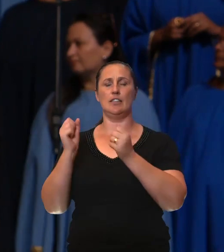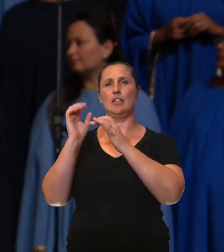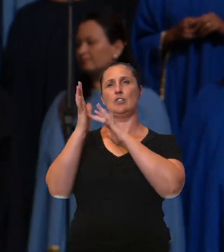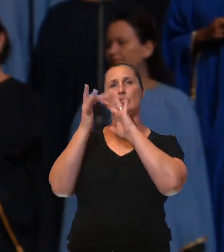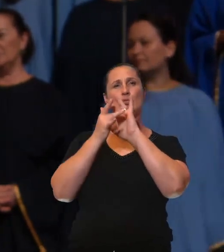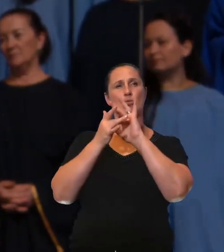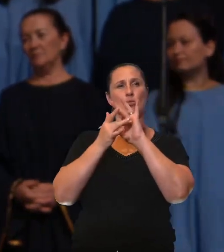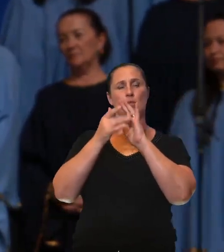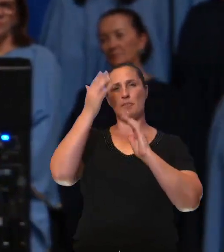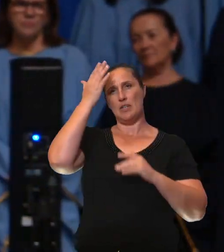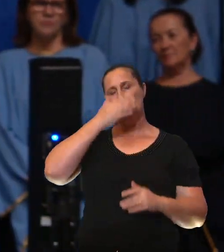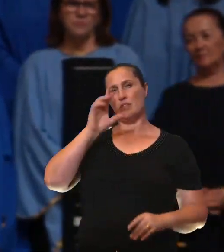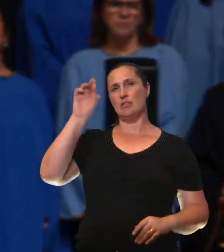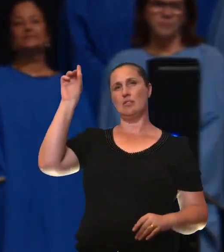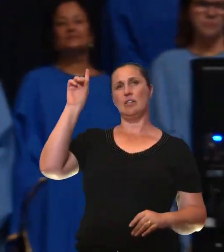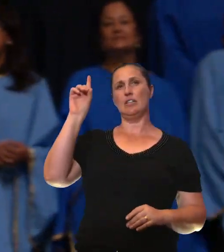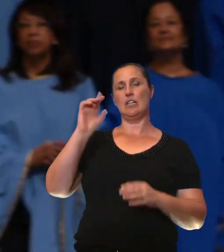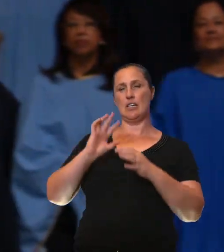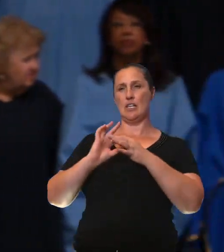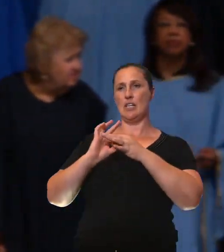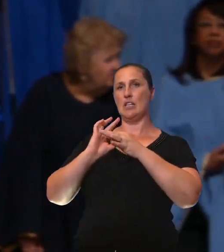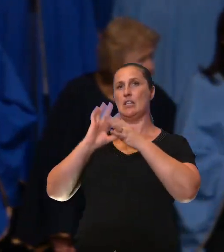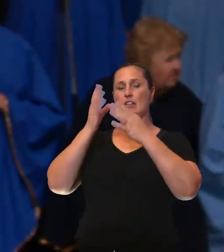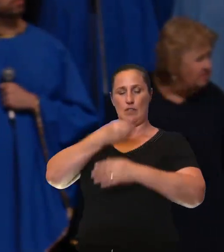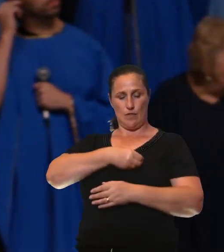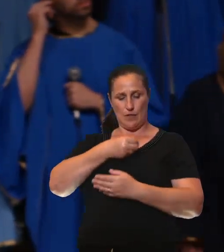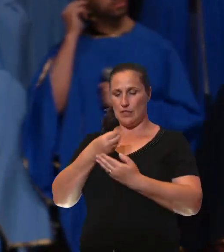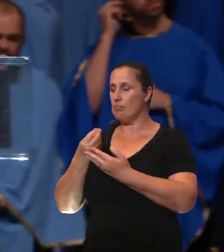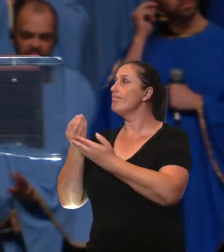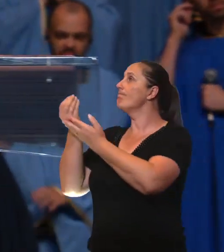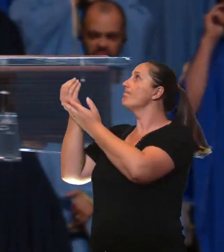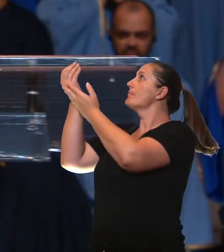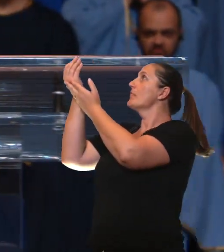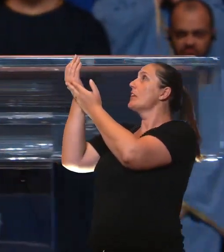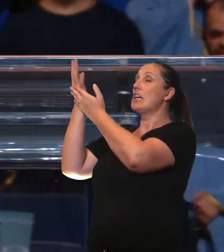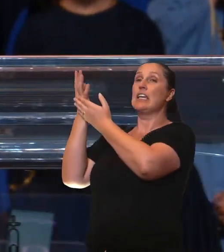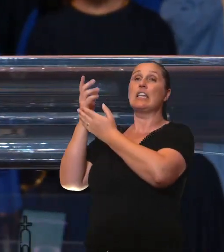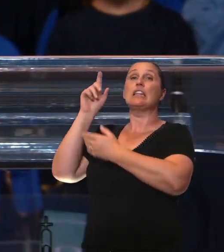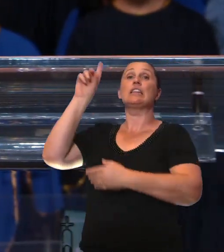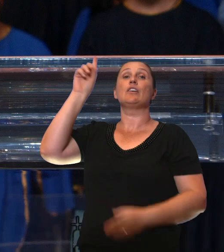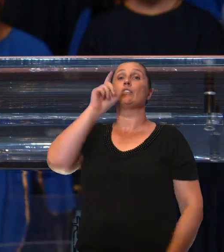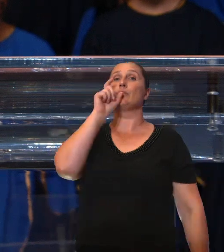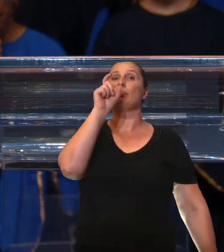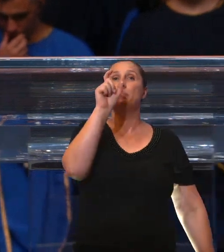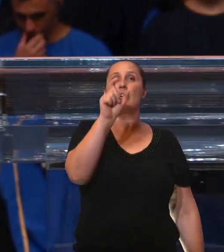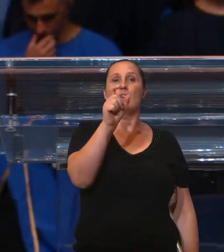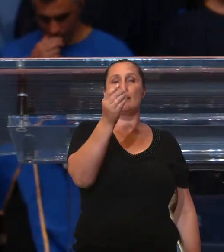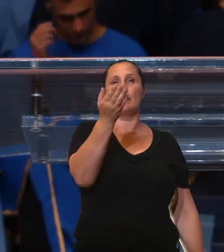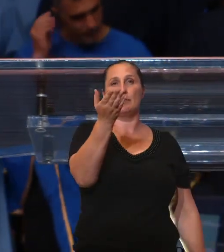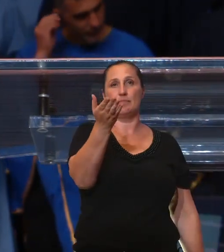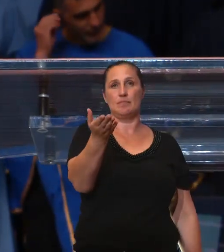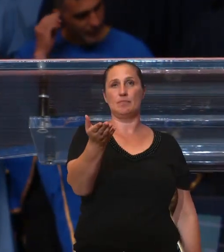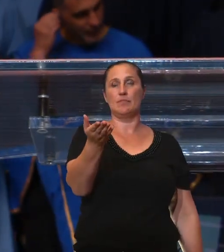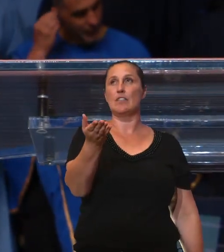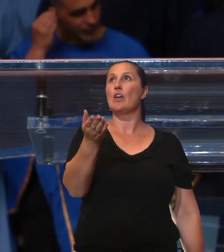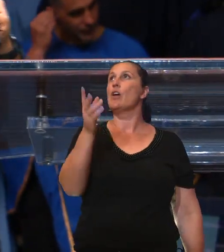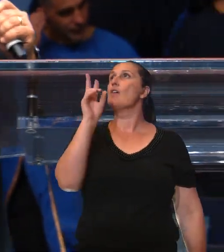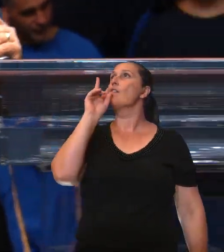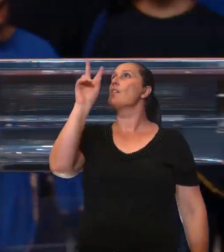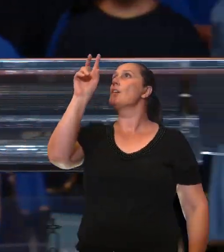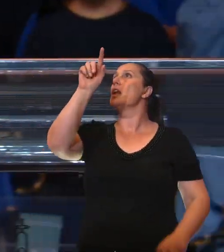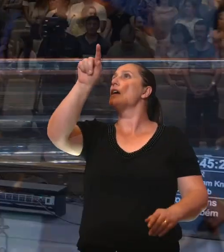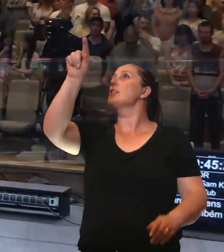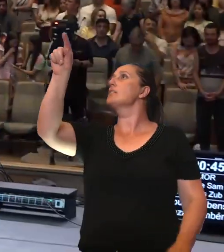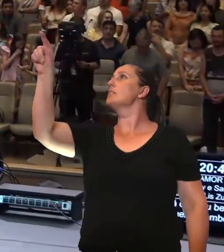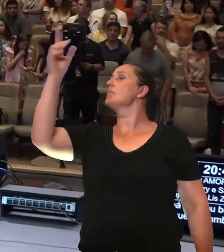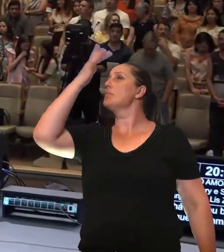Jesus, você quer entregar a sua vida para Jesus. Deus tem uma palavra para você. Eu vi algumas pessoas lá em cima, eu